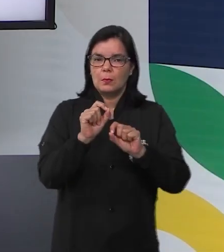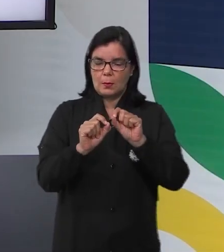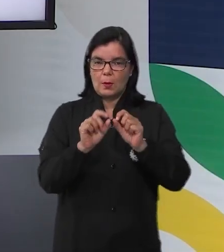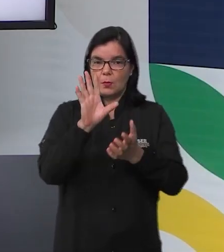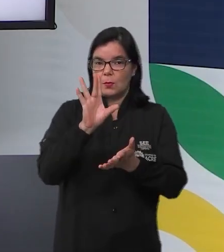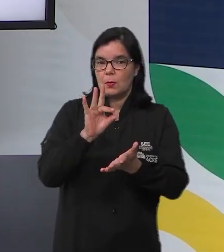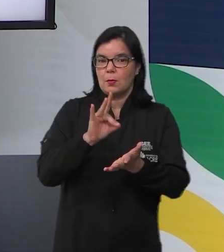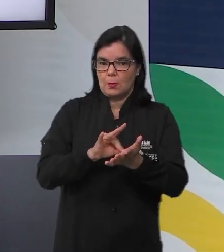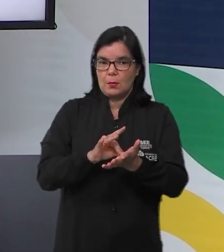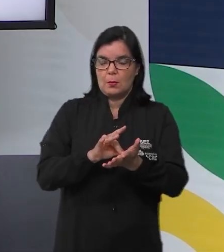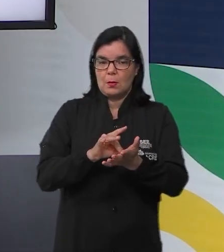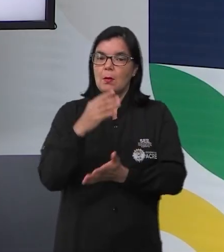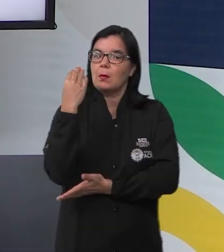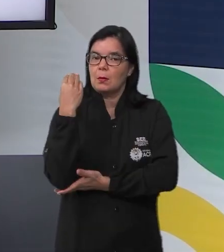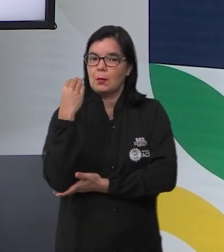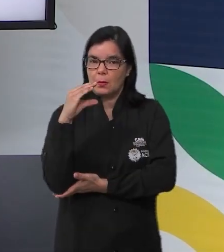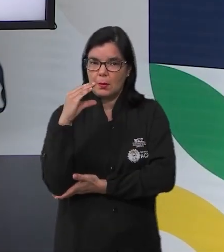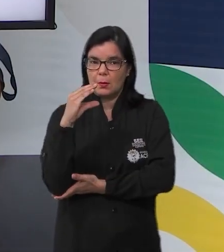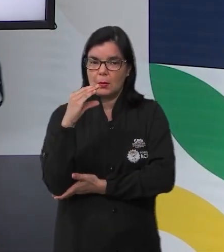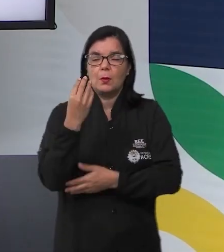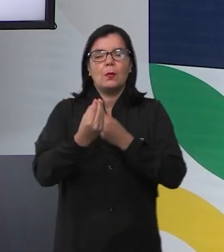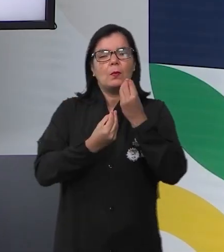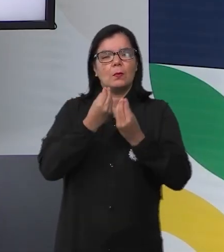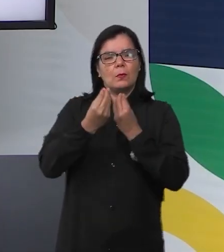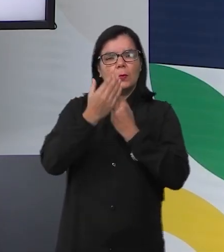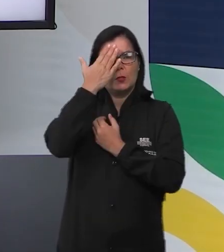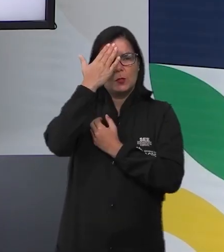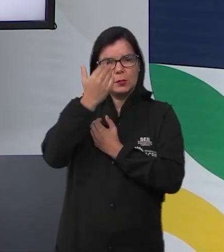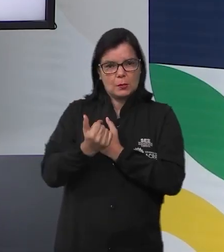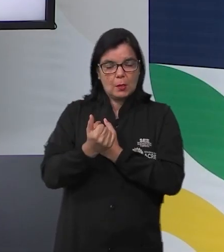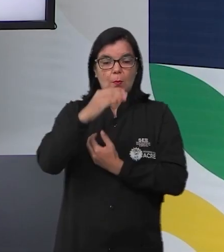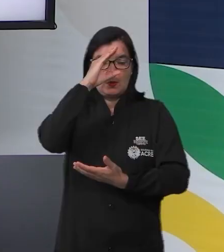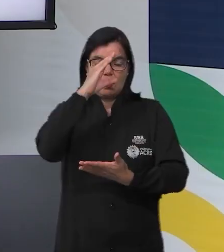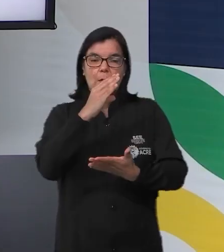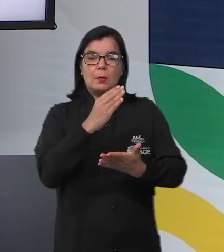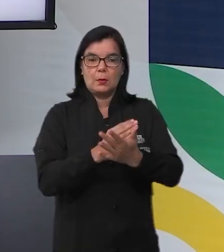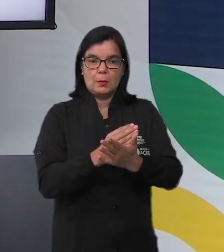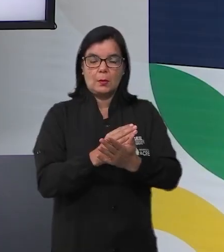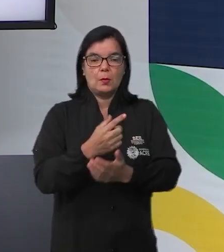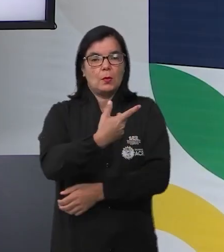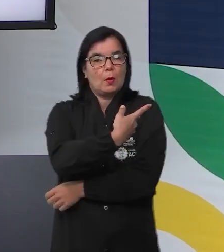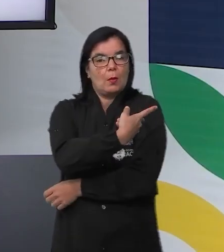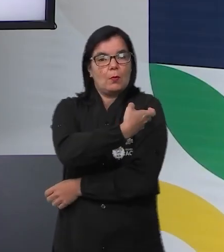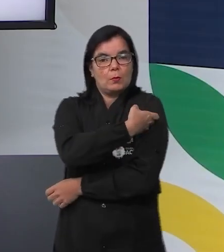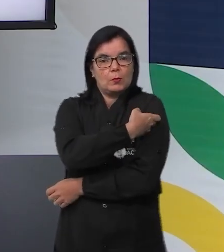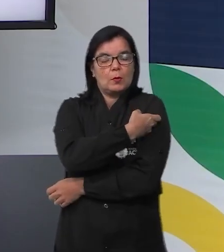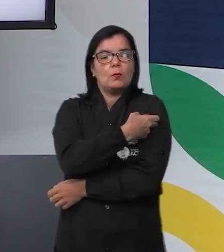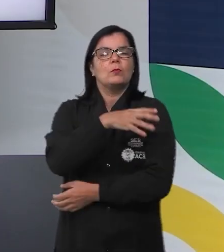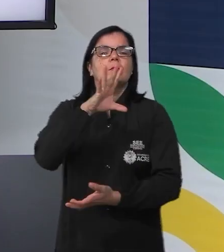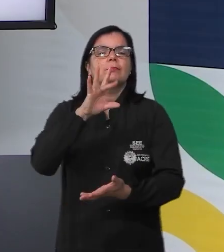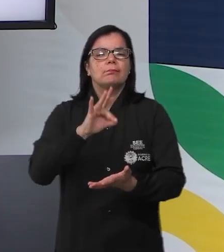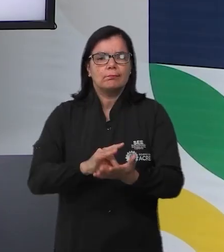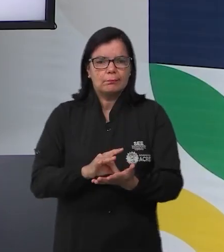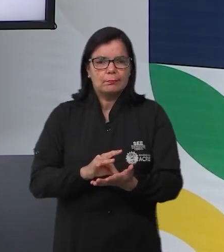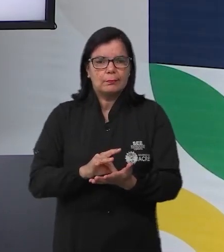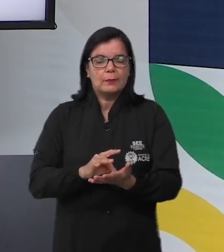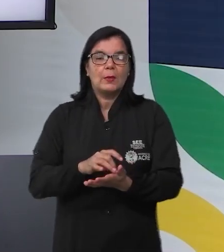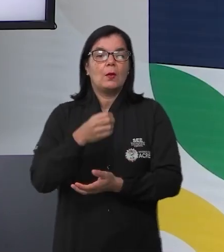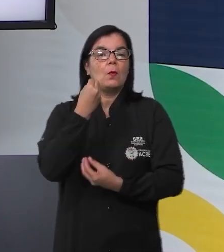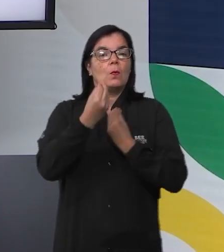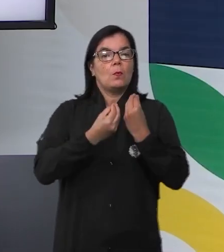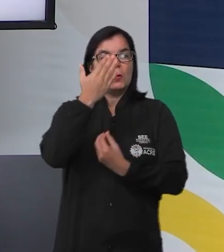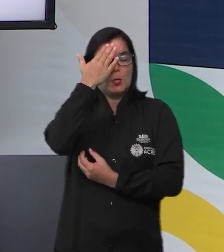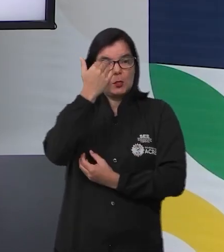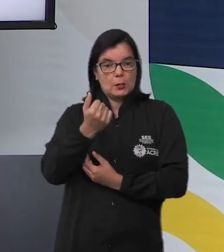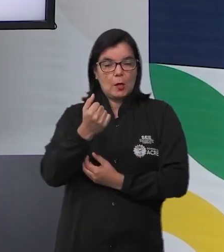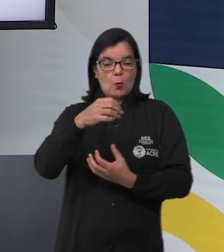de verdade na ciência? Como é que a gente sabe? Como é que a gente acredita que as vacinas hoje funcionam? Como a gente sabe que